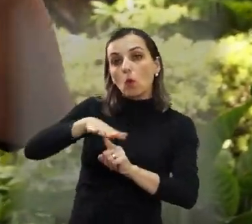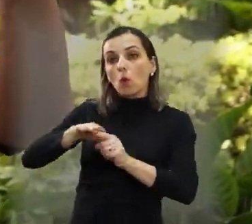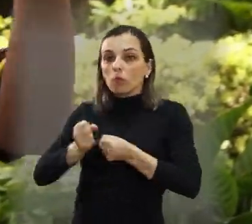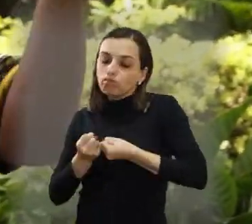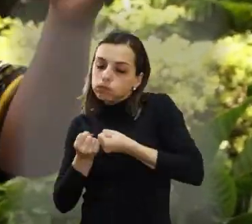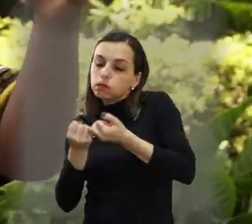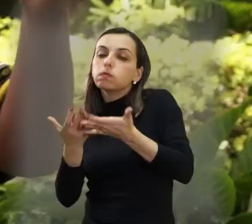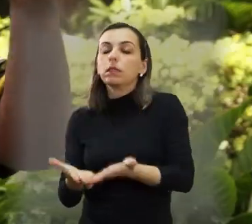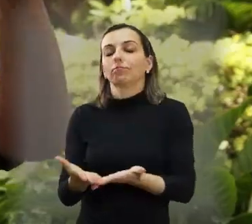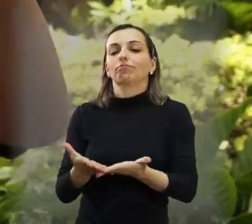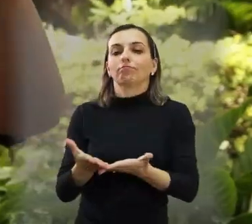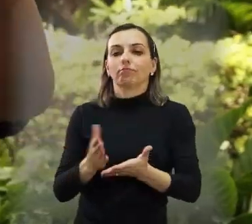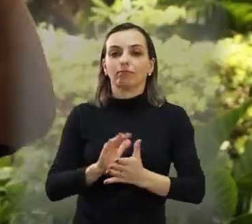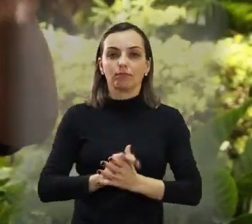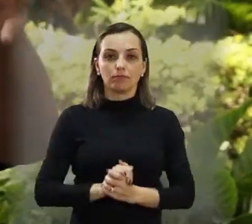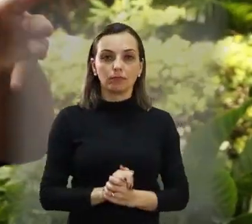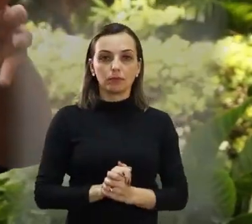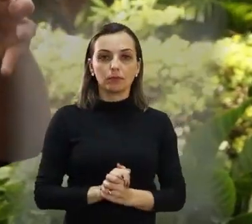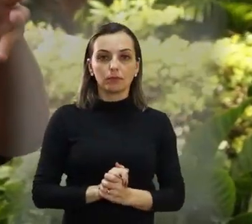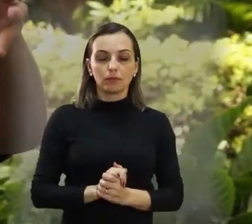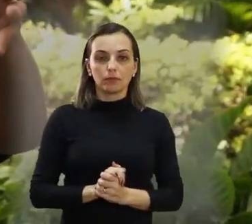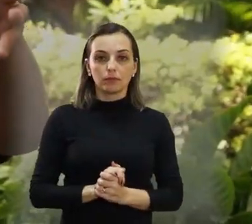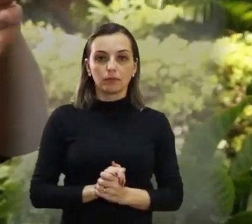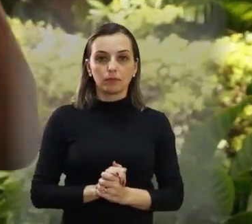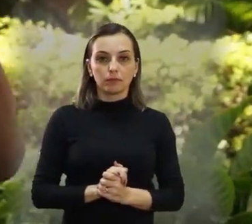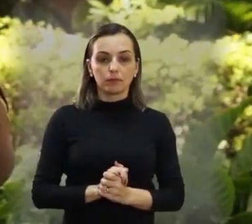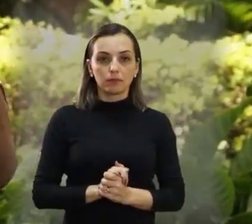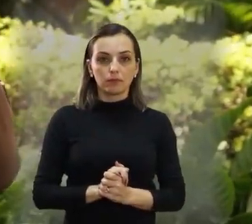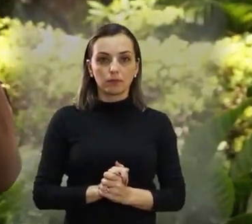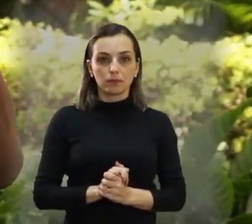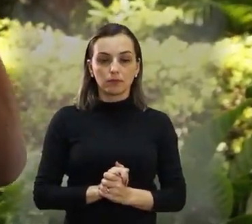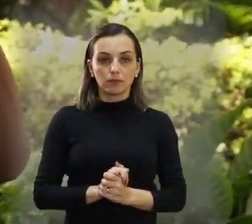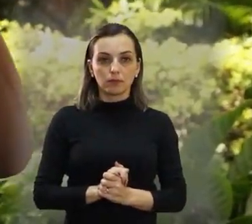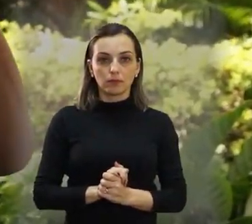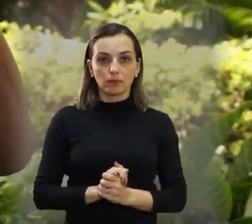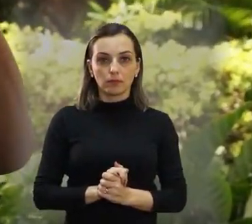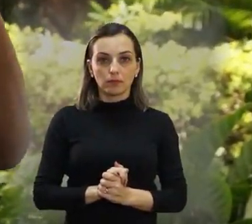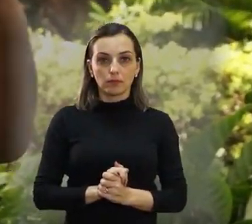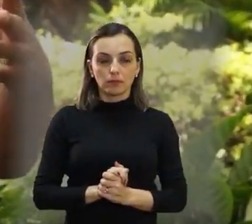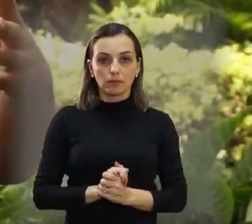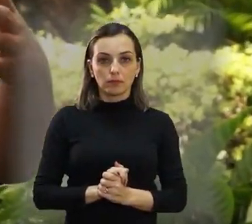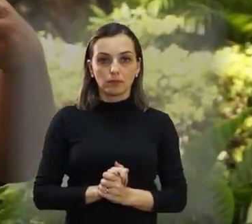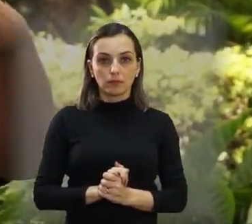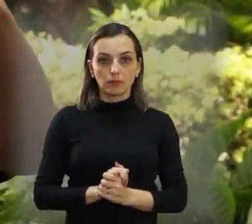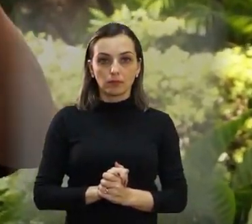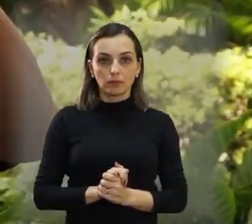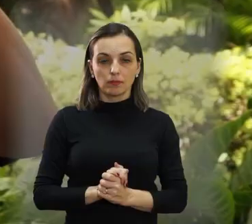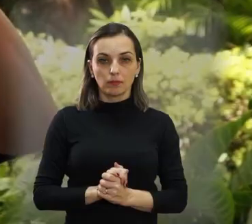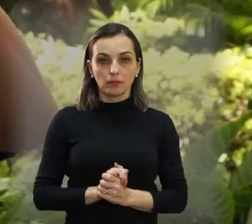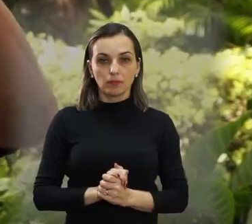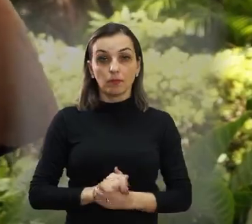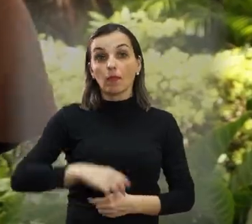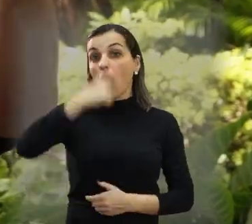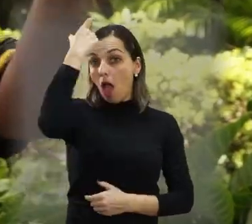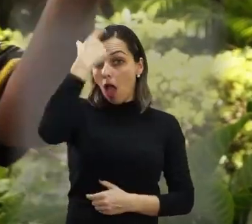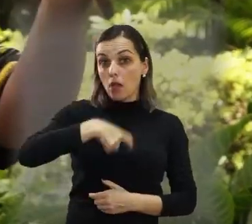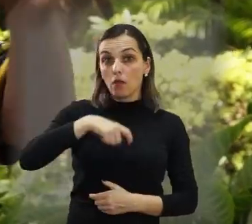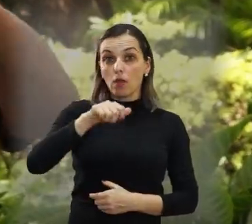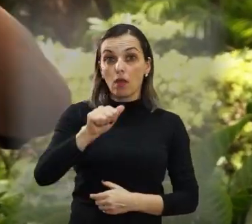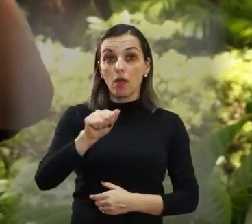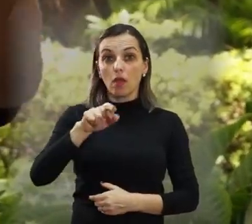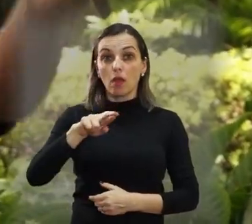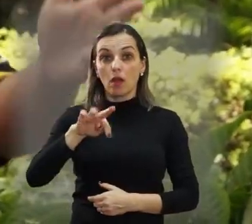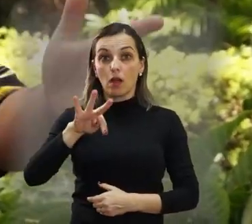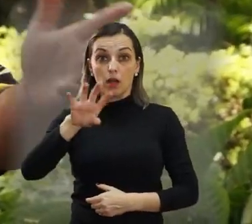né, de justiça, principalmente na área cultural, ele saber do que ele é capaz e do que ele